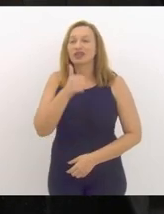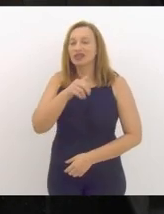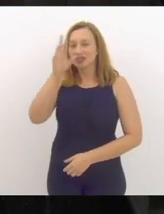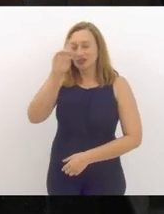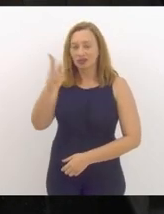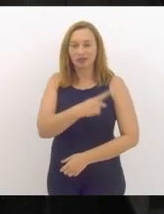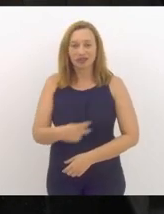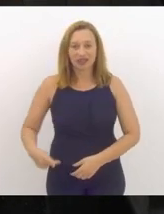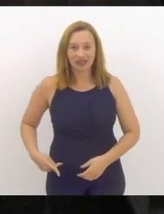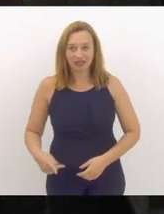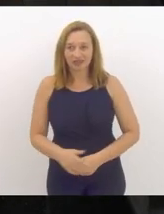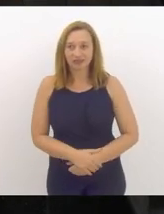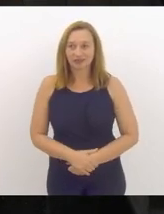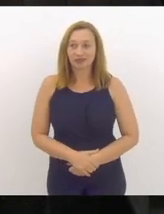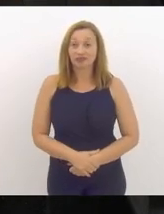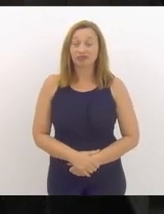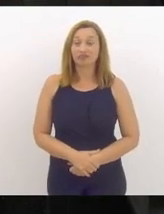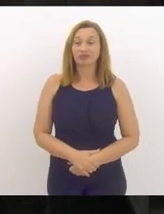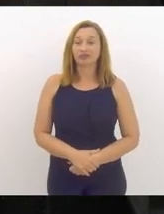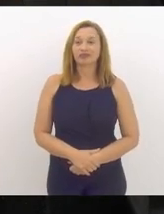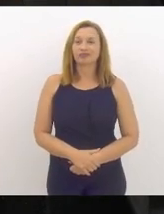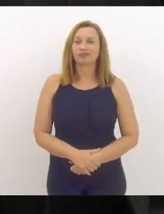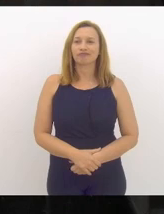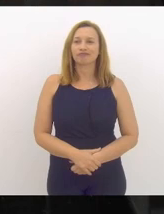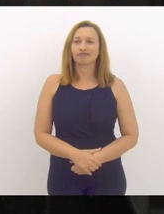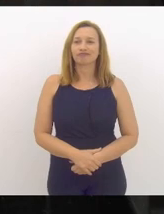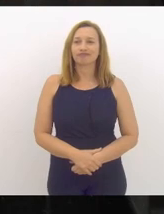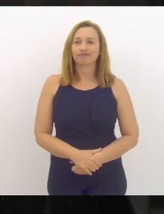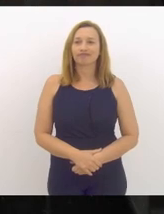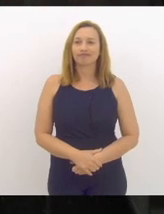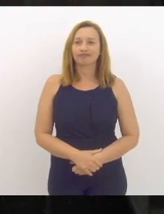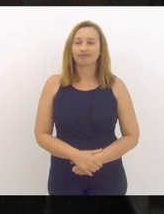Presidente, estava aqui